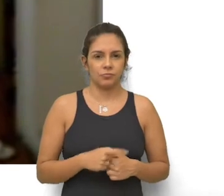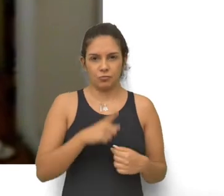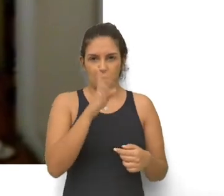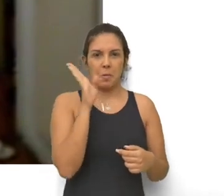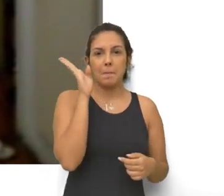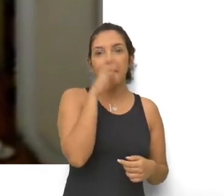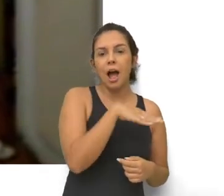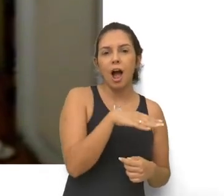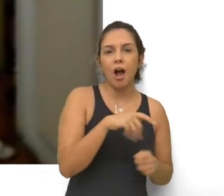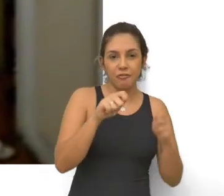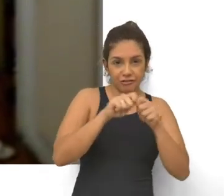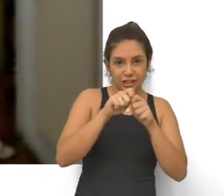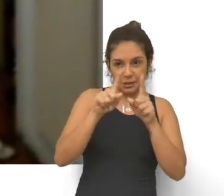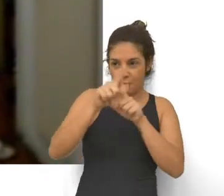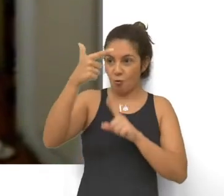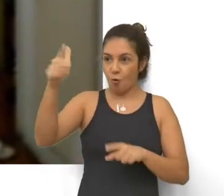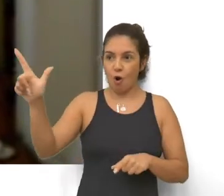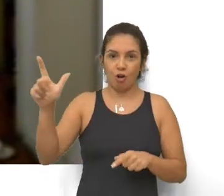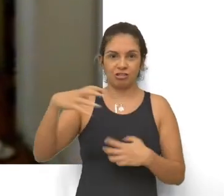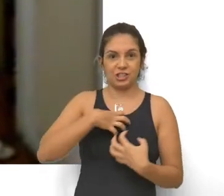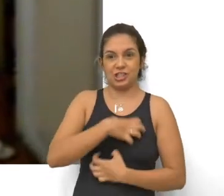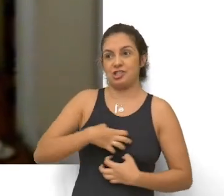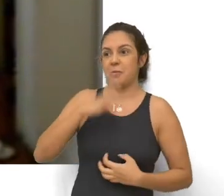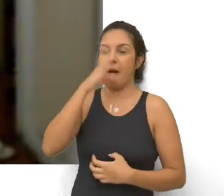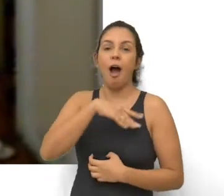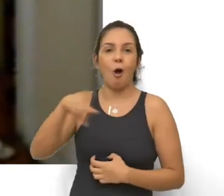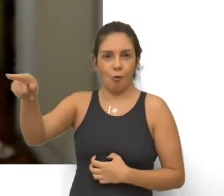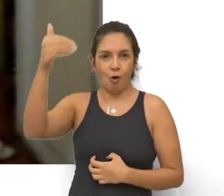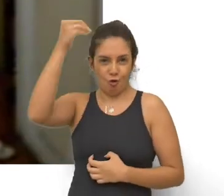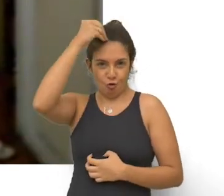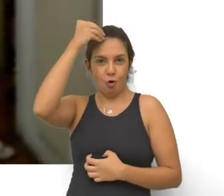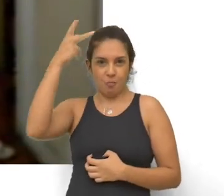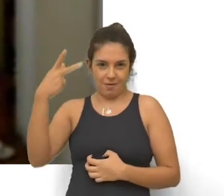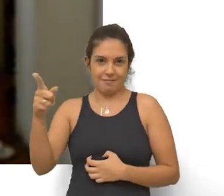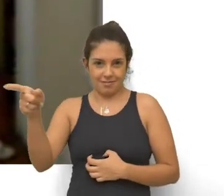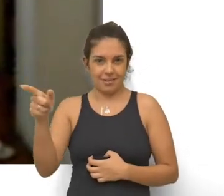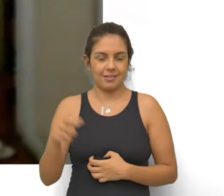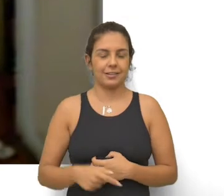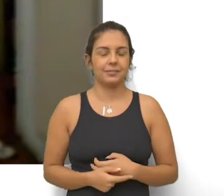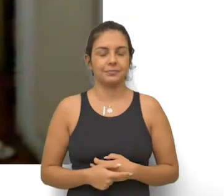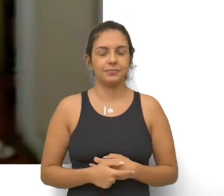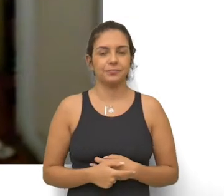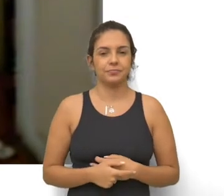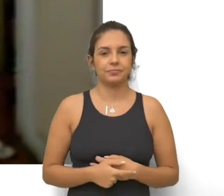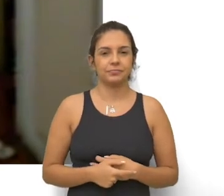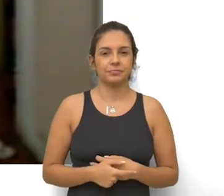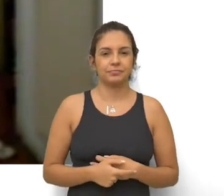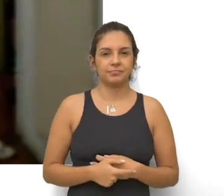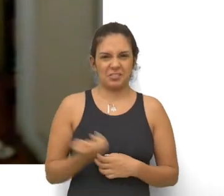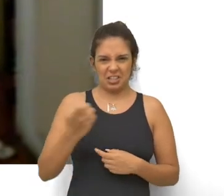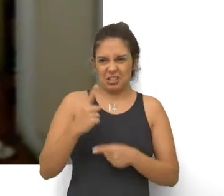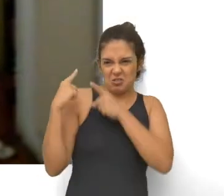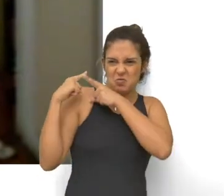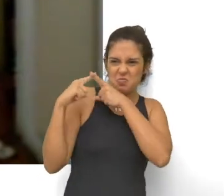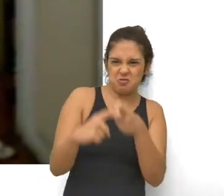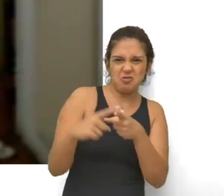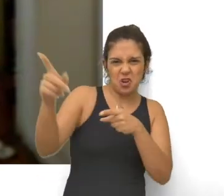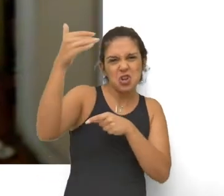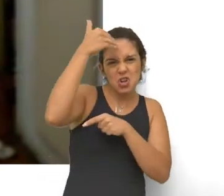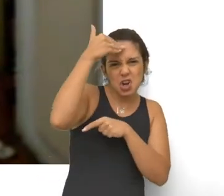ele tem que fazer o outro se sentir mal pelo que fez para ele. Né? Ele quer se vingar pela